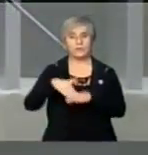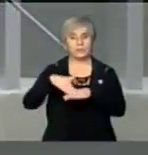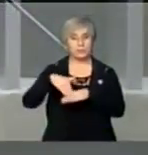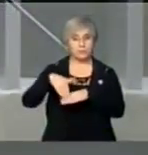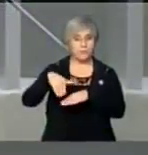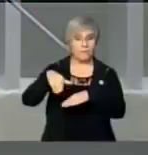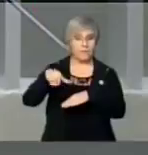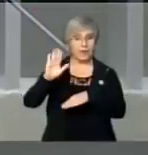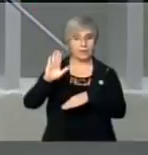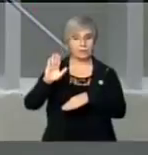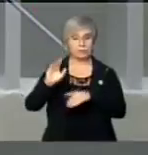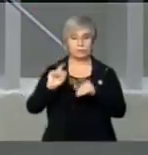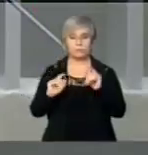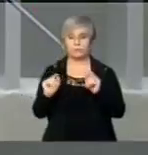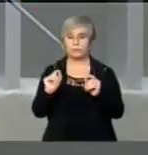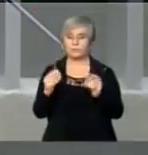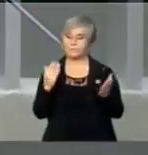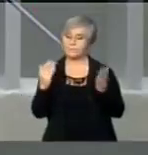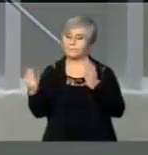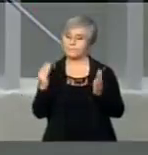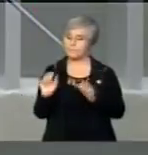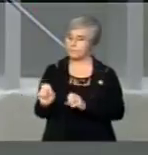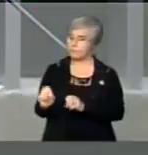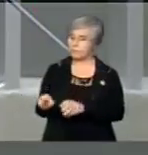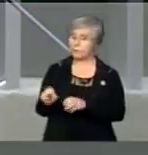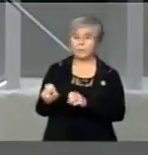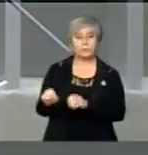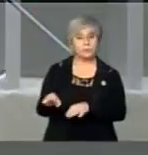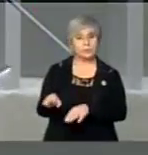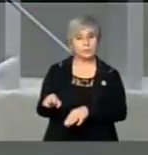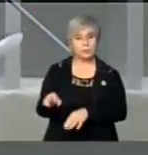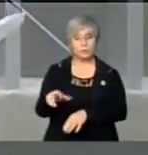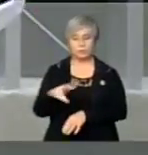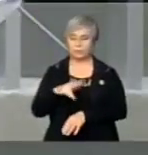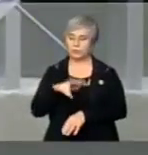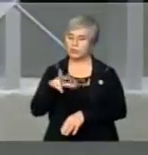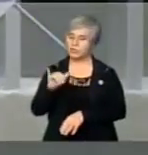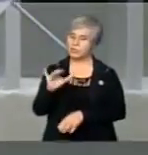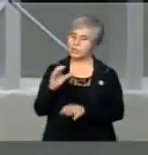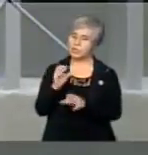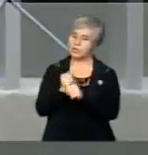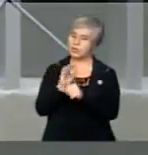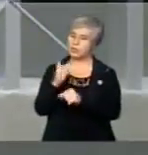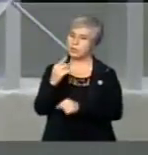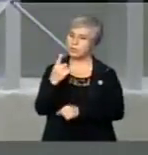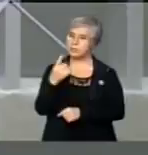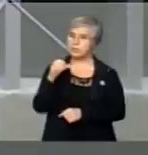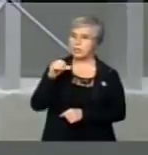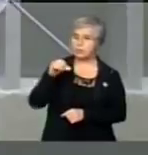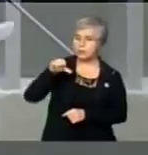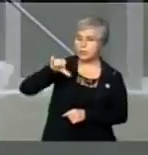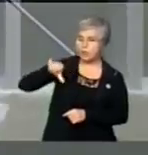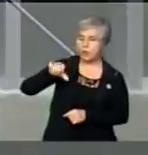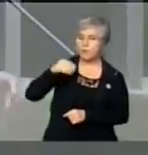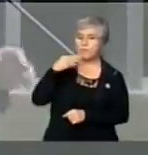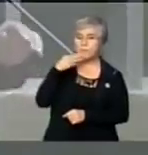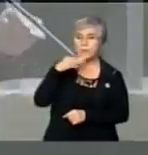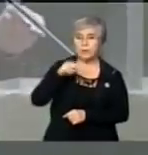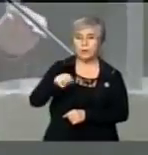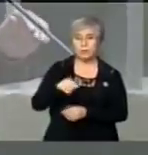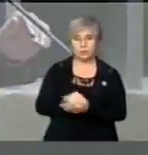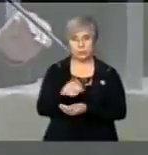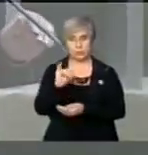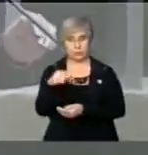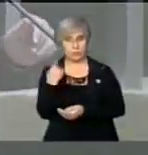educação, que terá um orçamento de aproximadamente 109 bilhões. Se a gente for